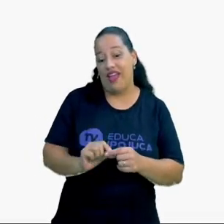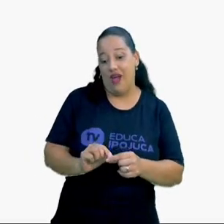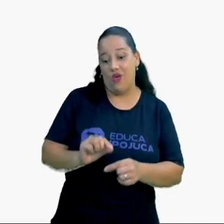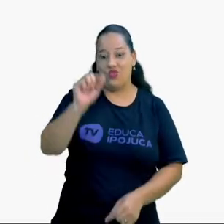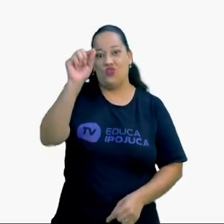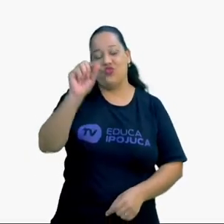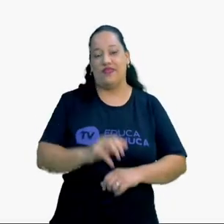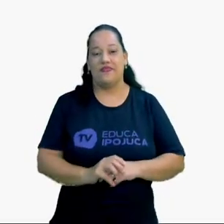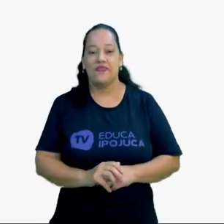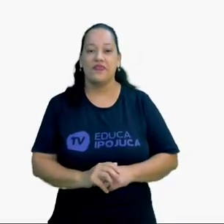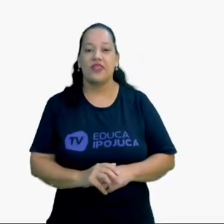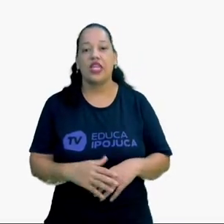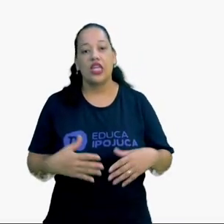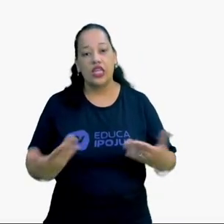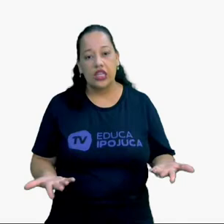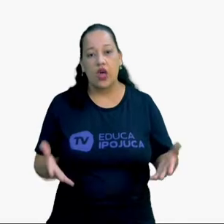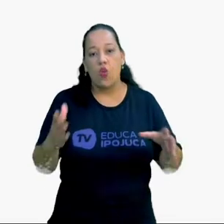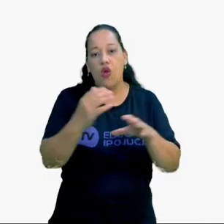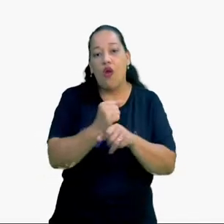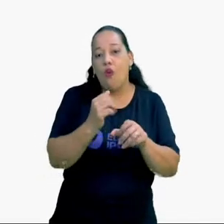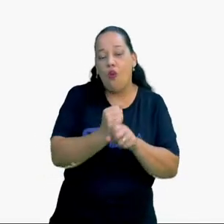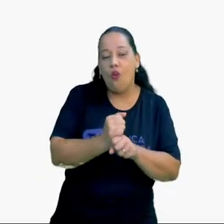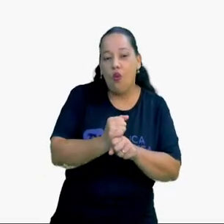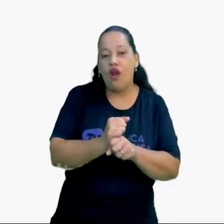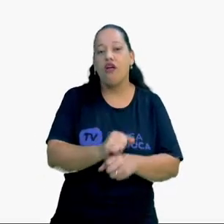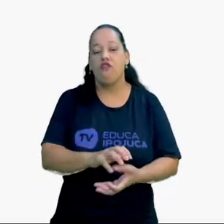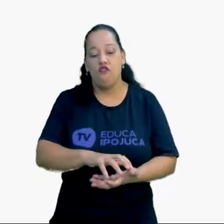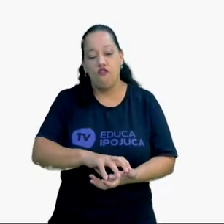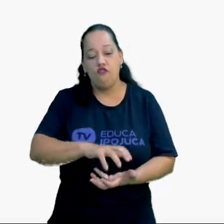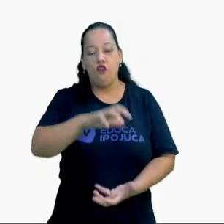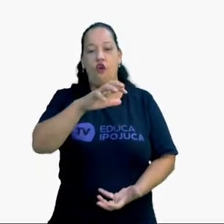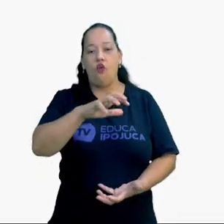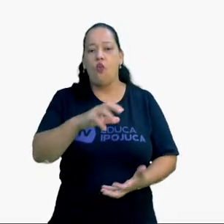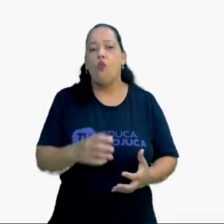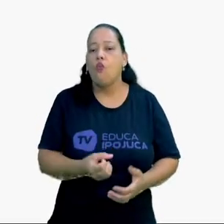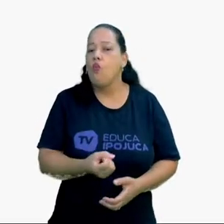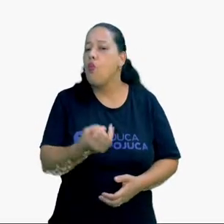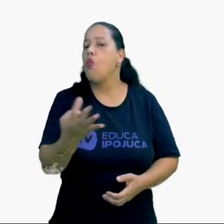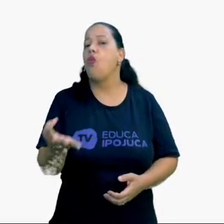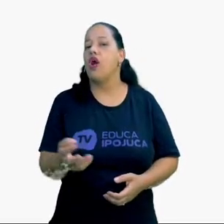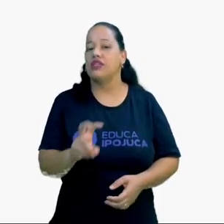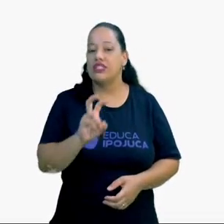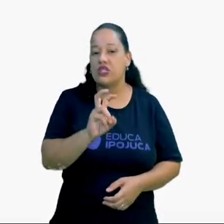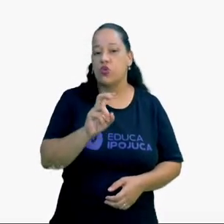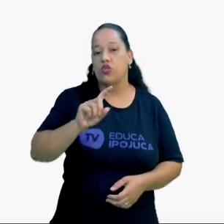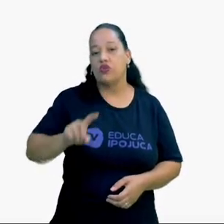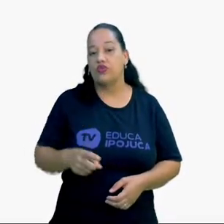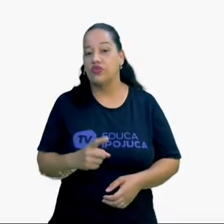ok? Então, calculando, o volume ficará igual a